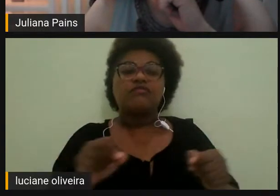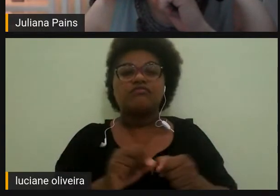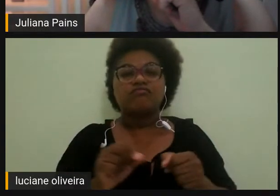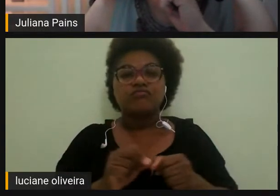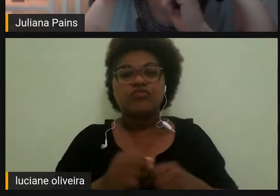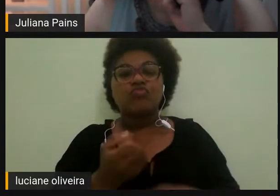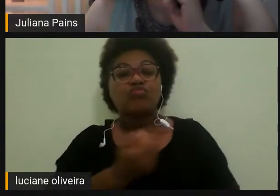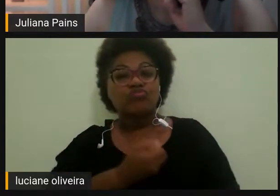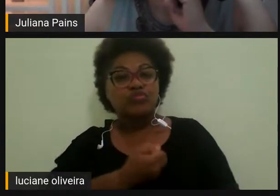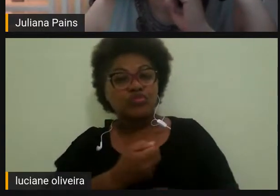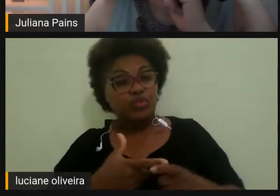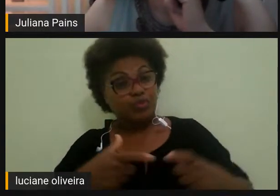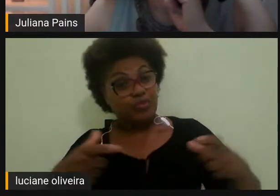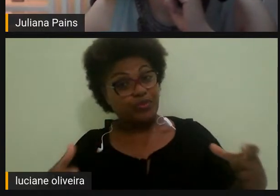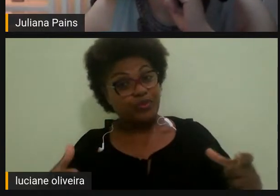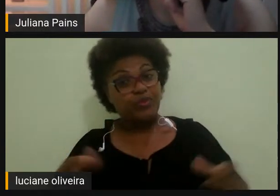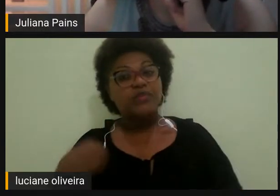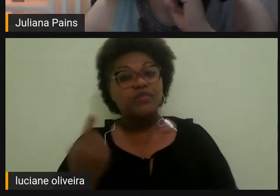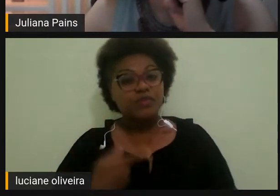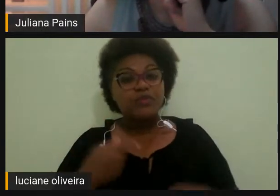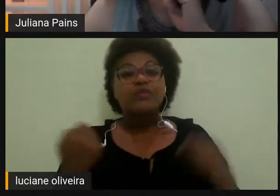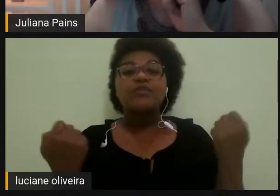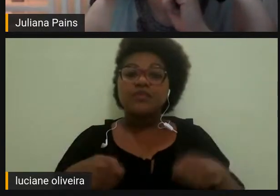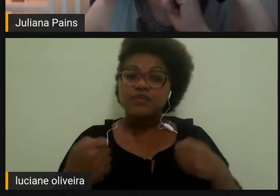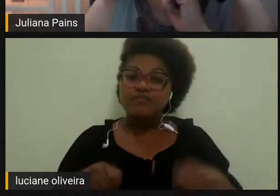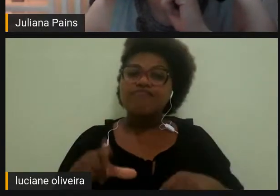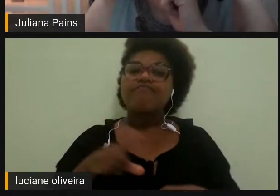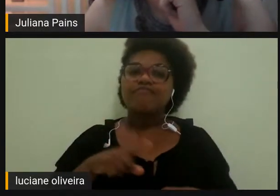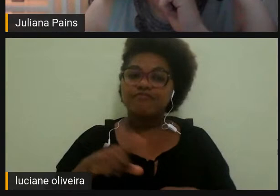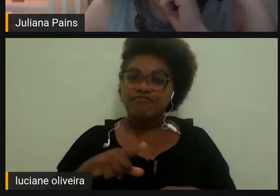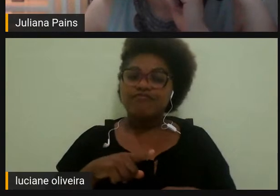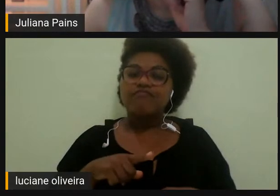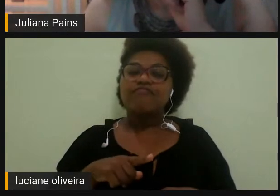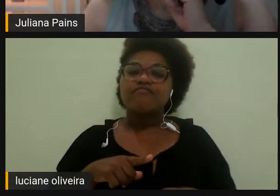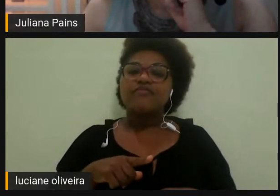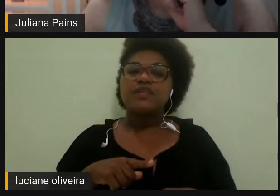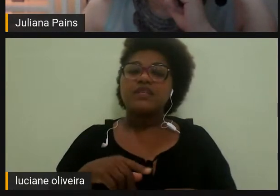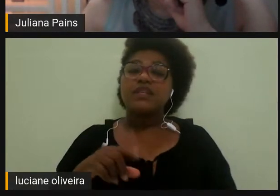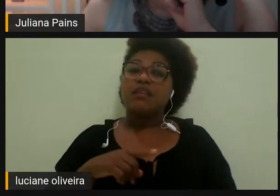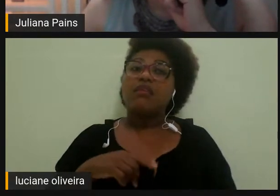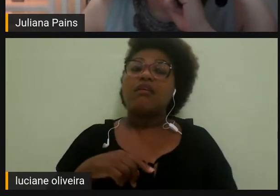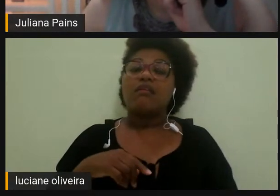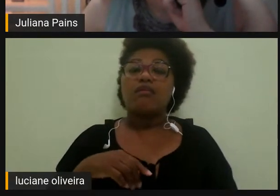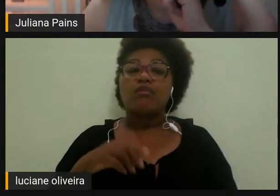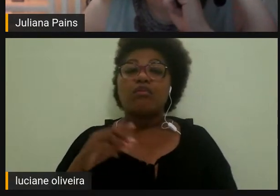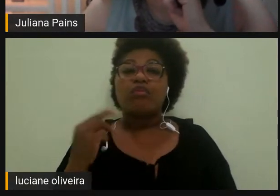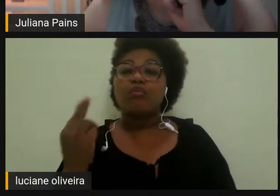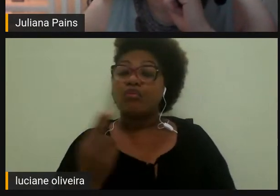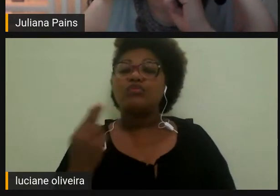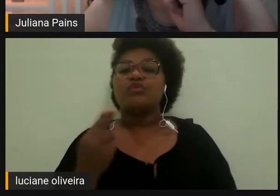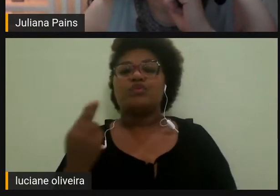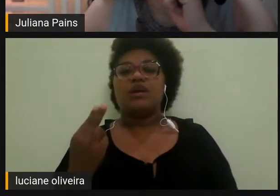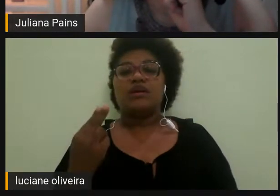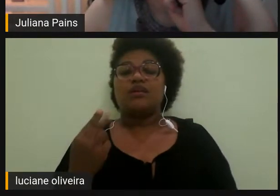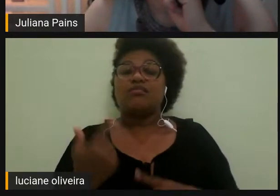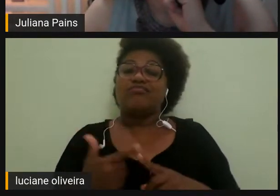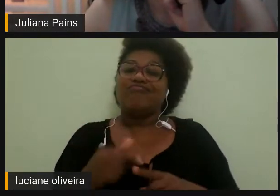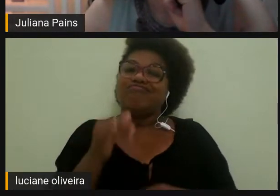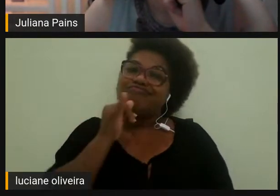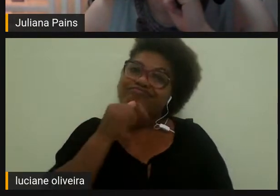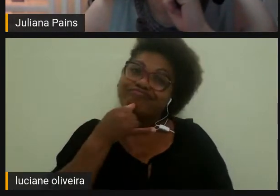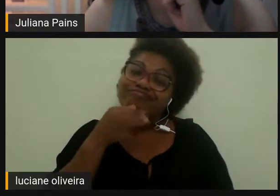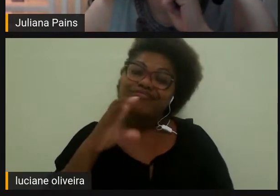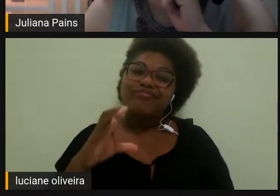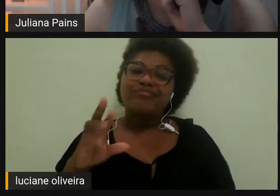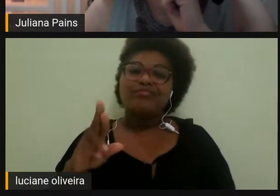maior e precisamos também a de termos usuários né porque ninguém infelizmente lá em Cruz das Almas mas não